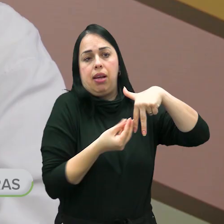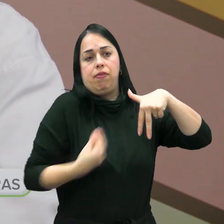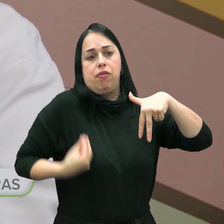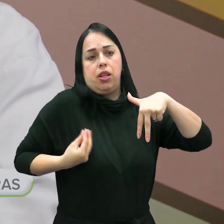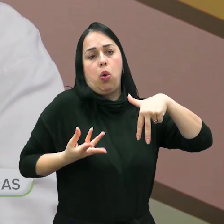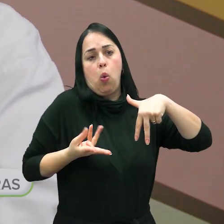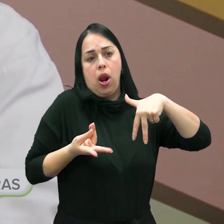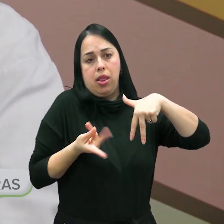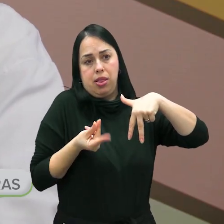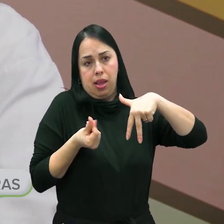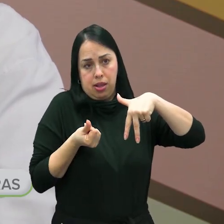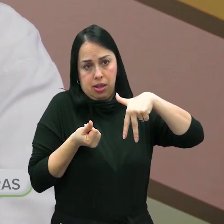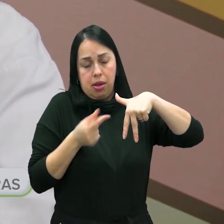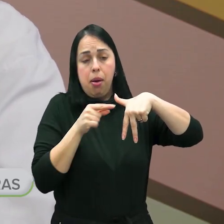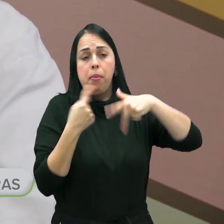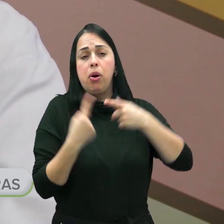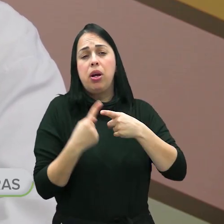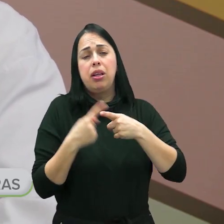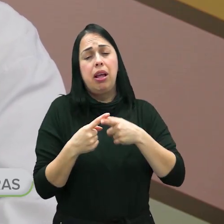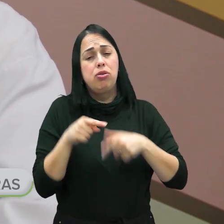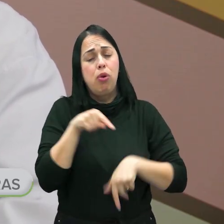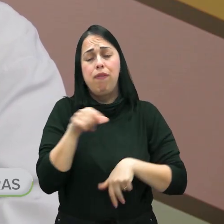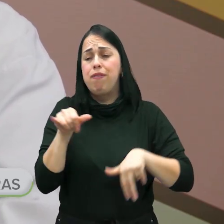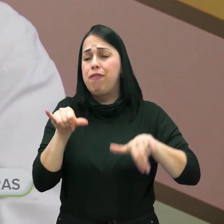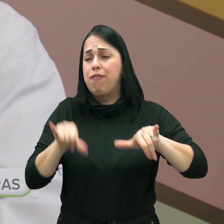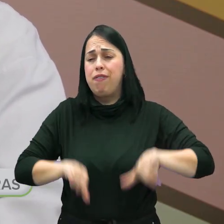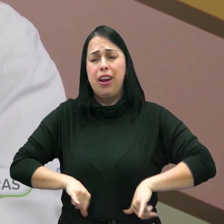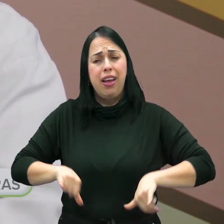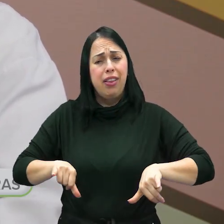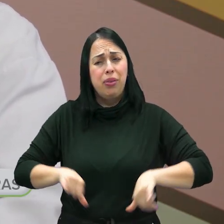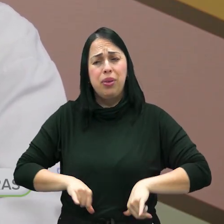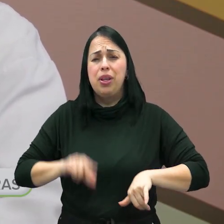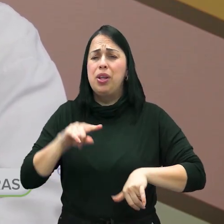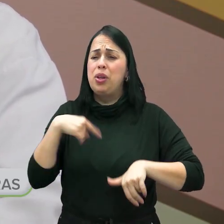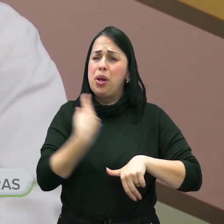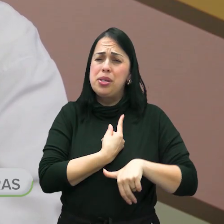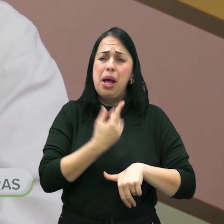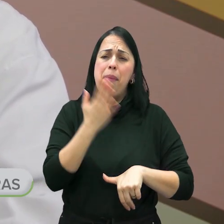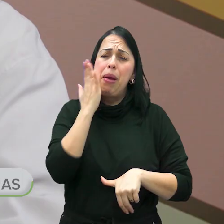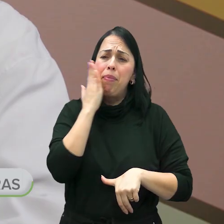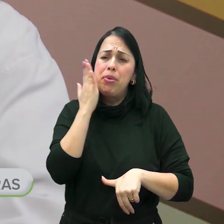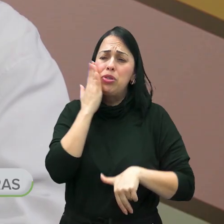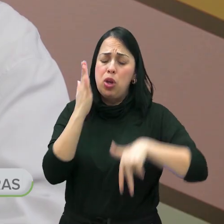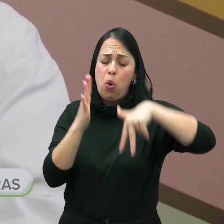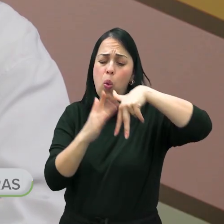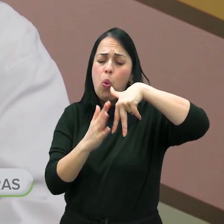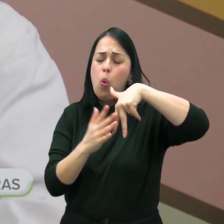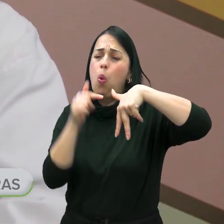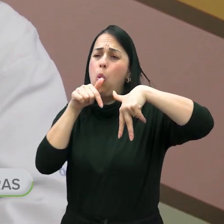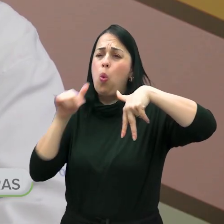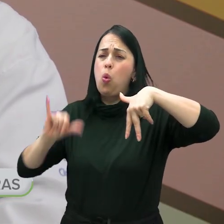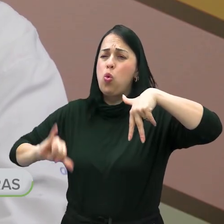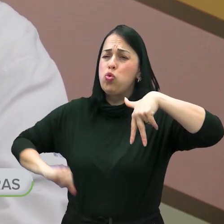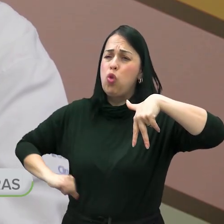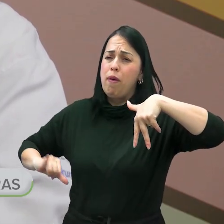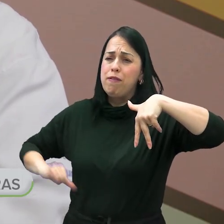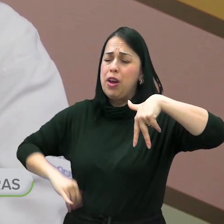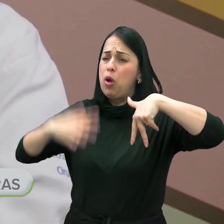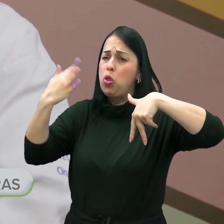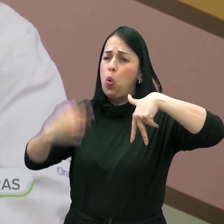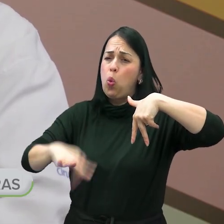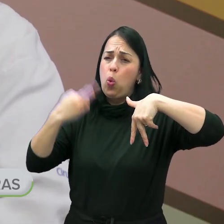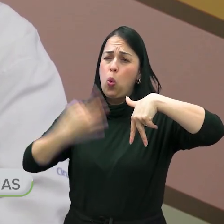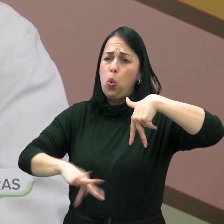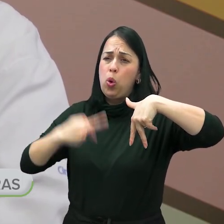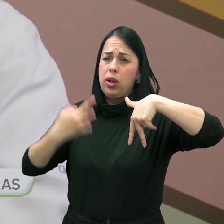qualidade de vida dessas pessoas que sofrem demais com isso, né? Nós sabemos que além da dor física que ela passou, como você